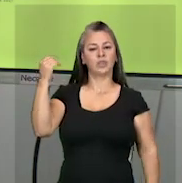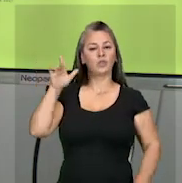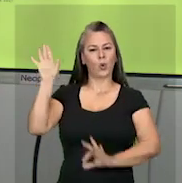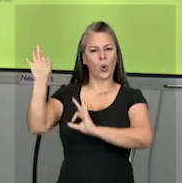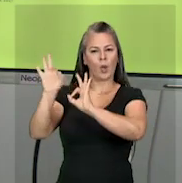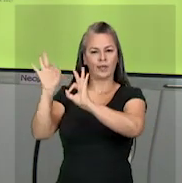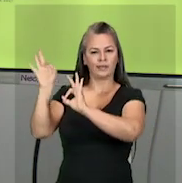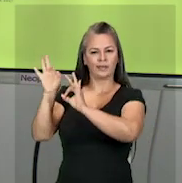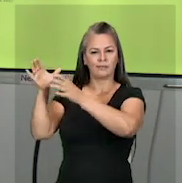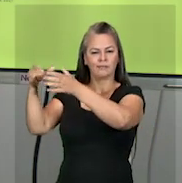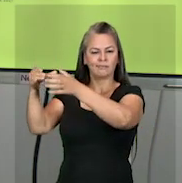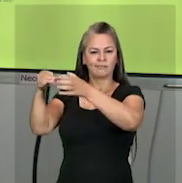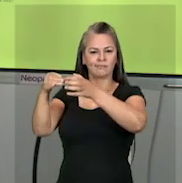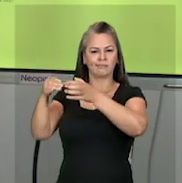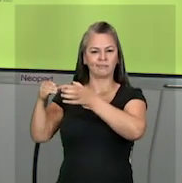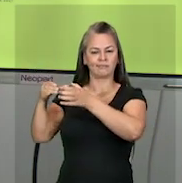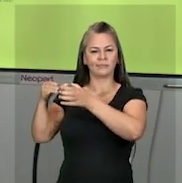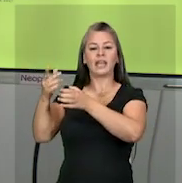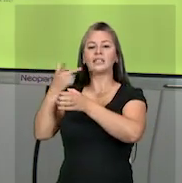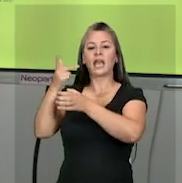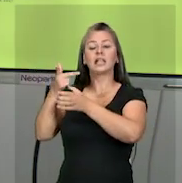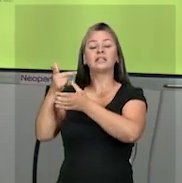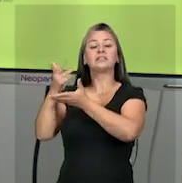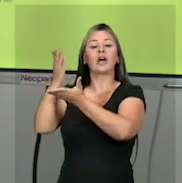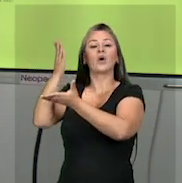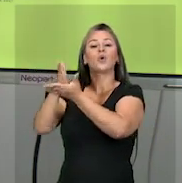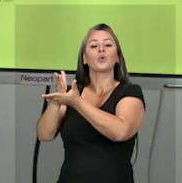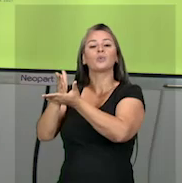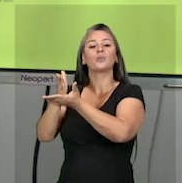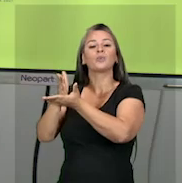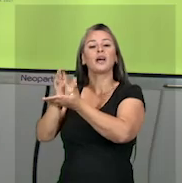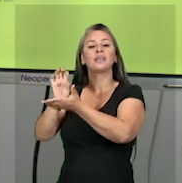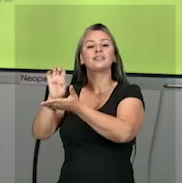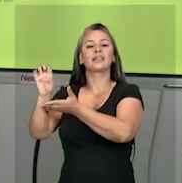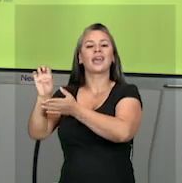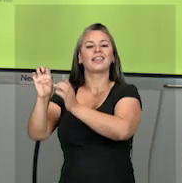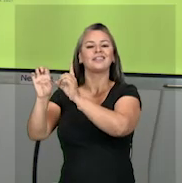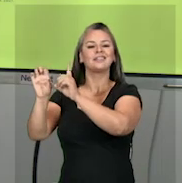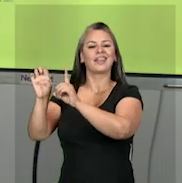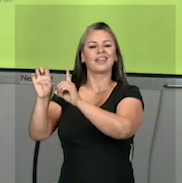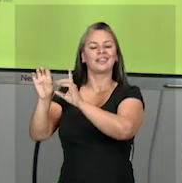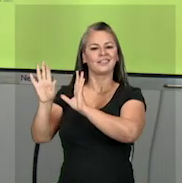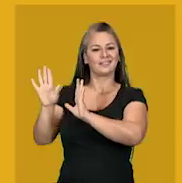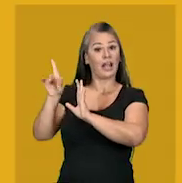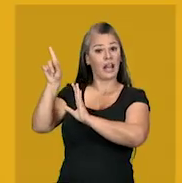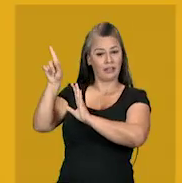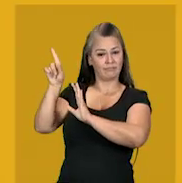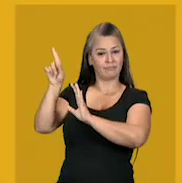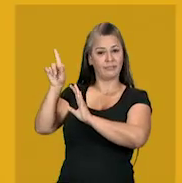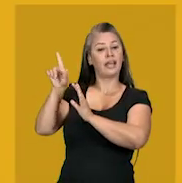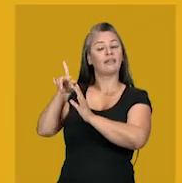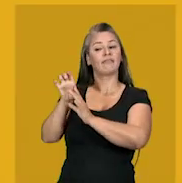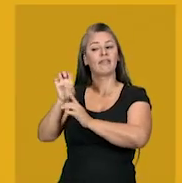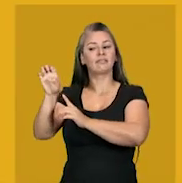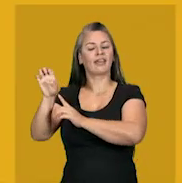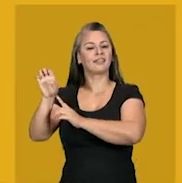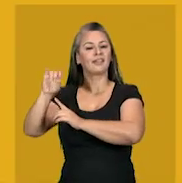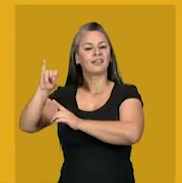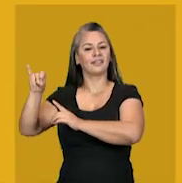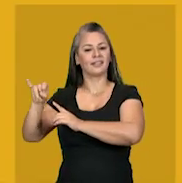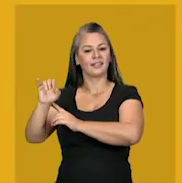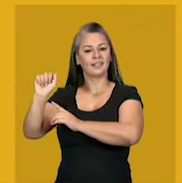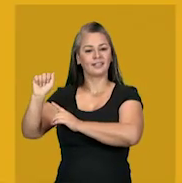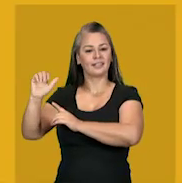eles dividem entre esquerda e direita o salão da Assembleia. E à esquerda estão os jacobinos e à